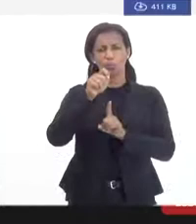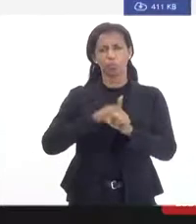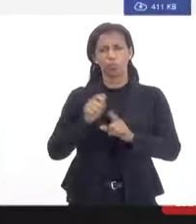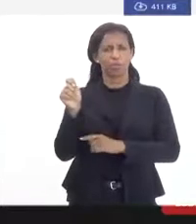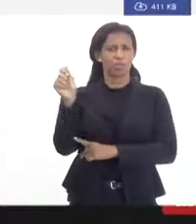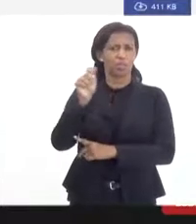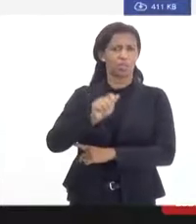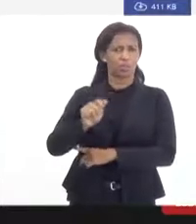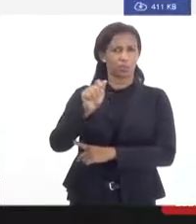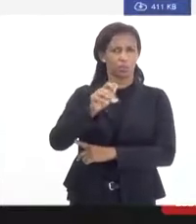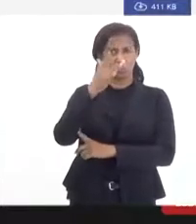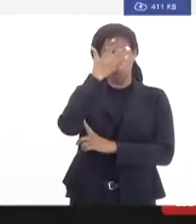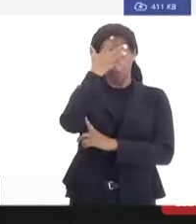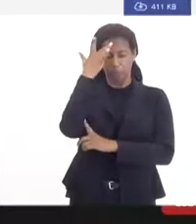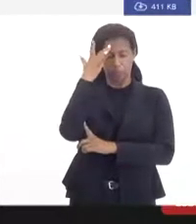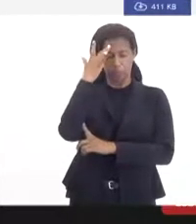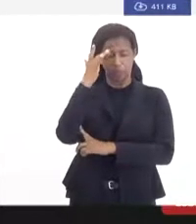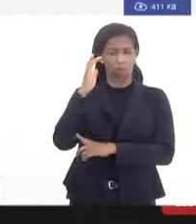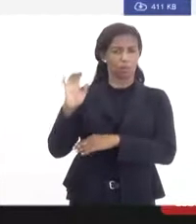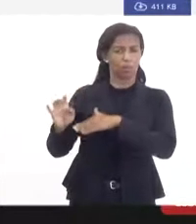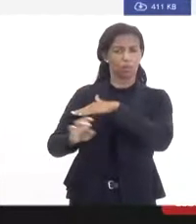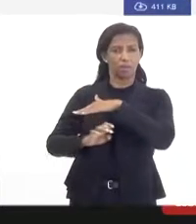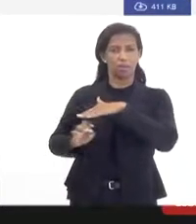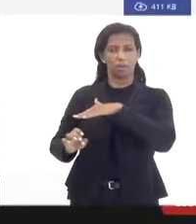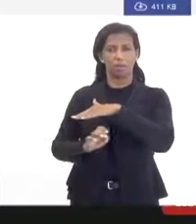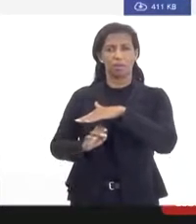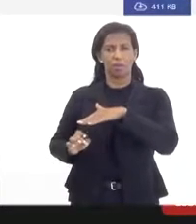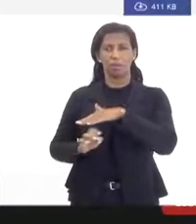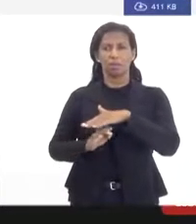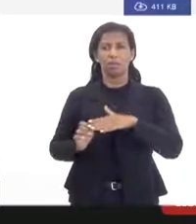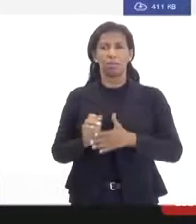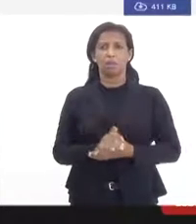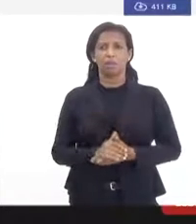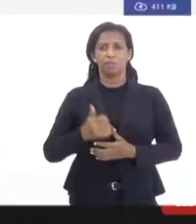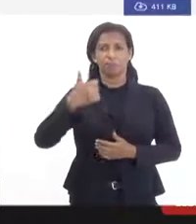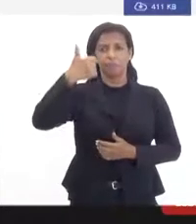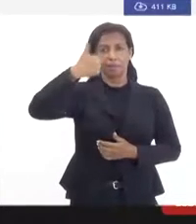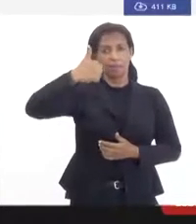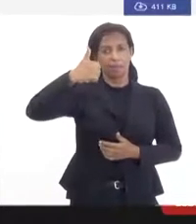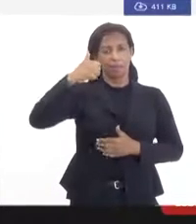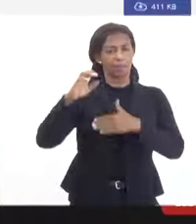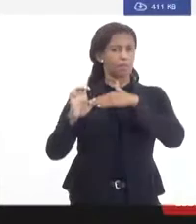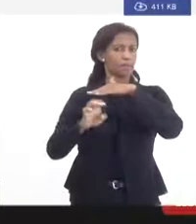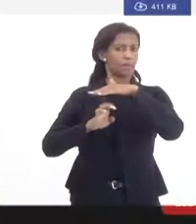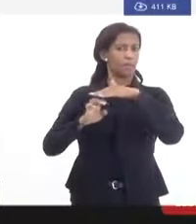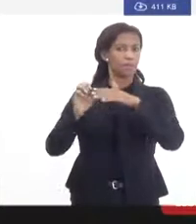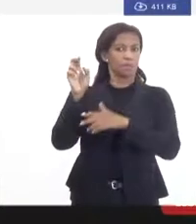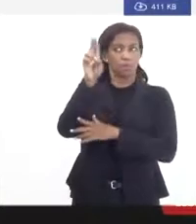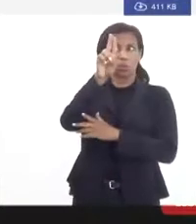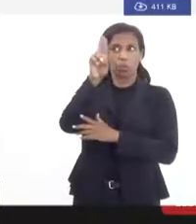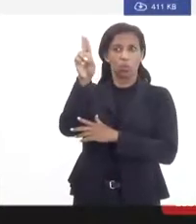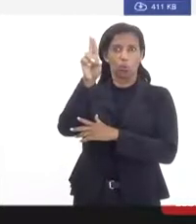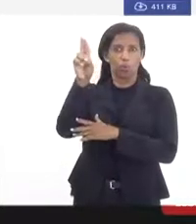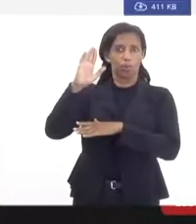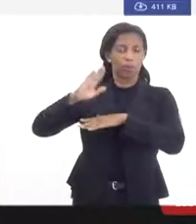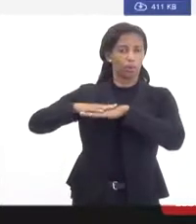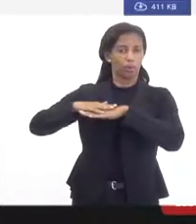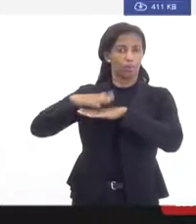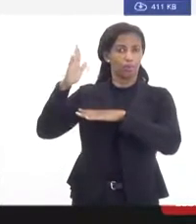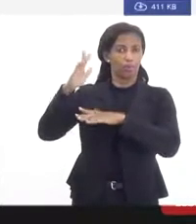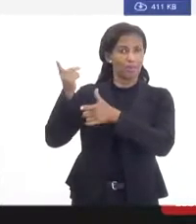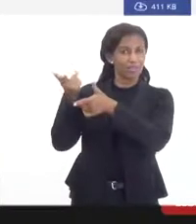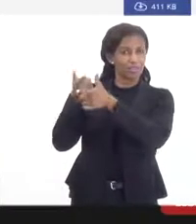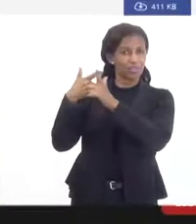pessoa jurídica. Entre essas pessoas jurídicas, a primeira empresa com mais